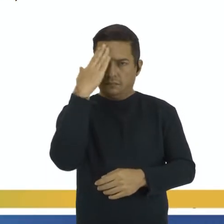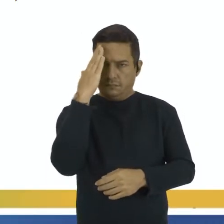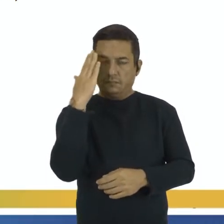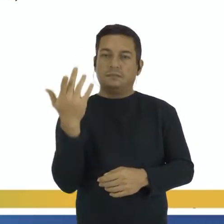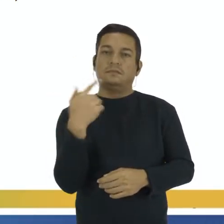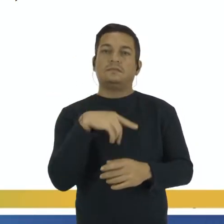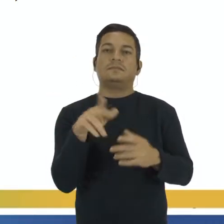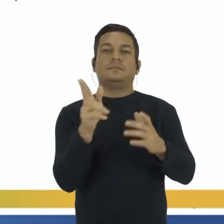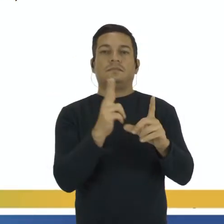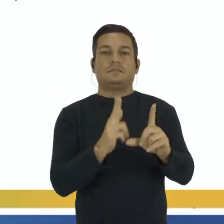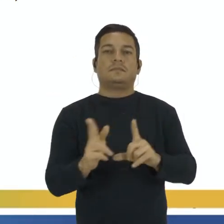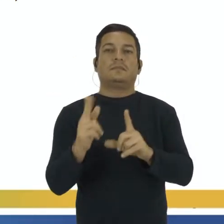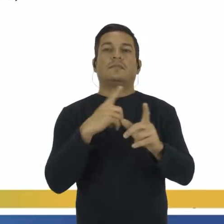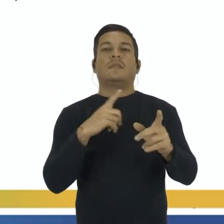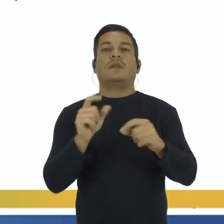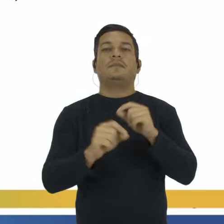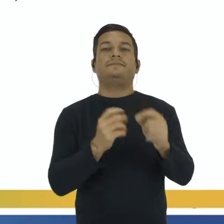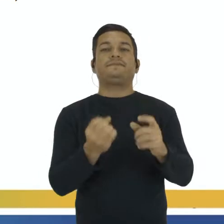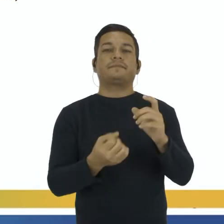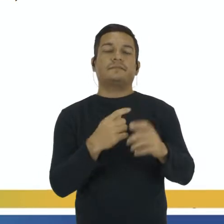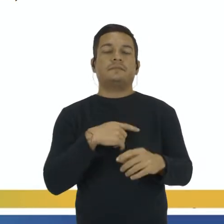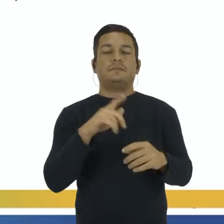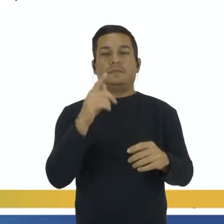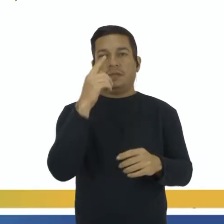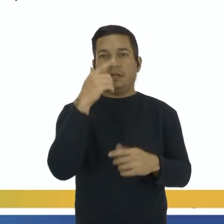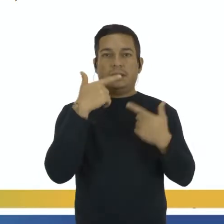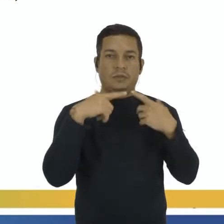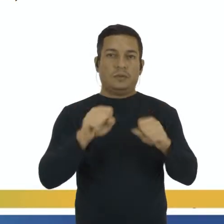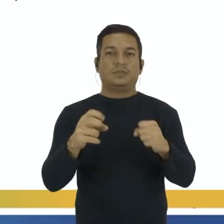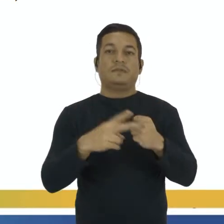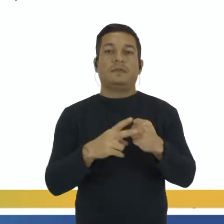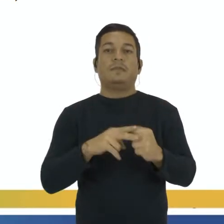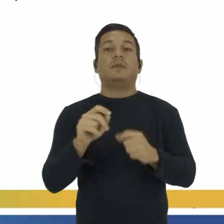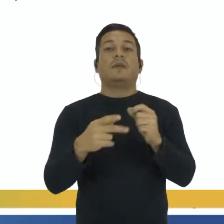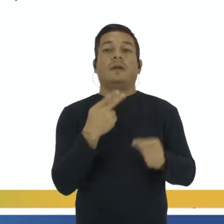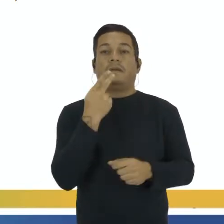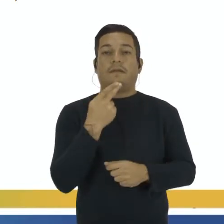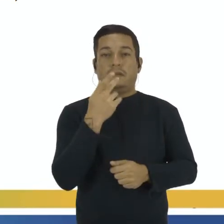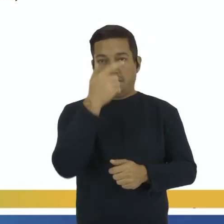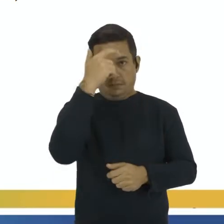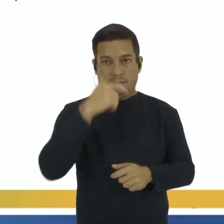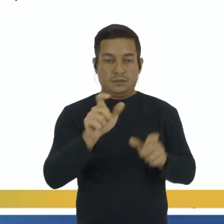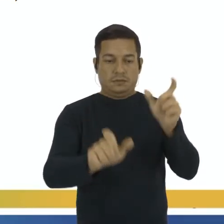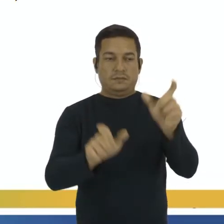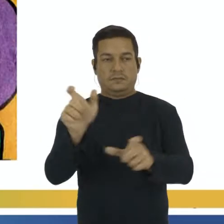os desenhos que vão aparecer dentro dos quadrinhos. E a linguagem verbal são as falas dos personagens.